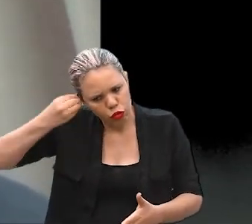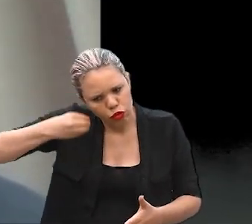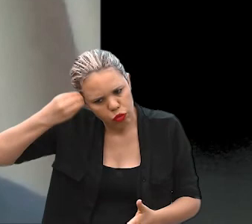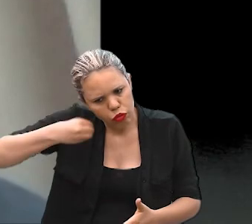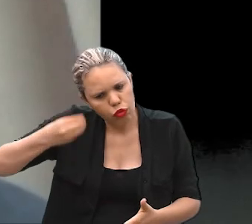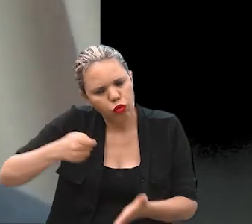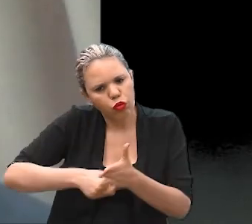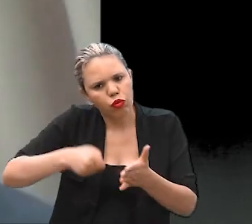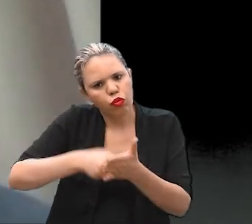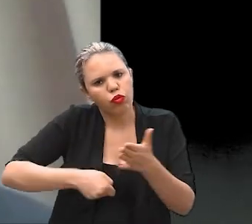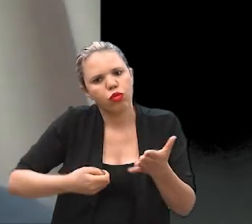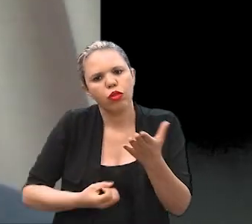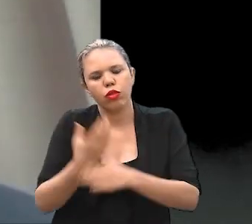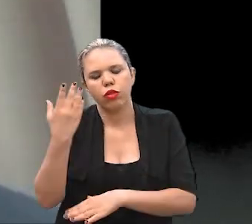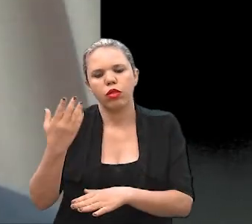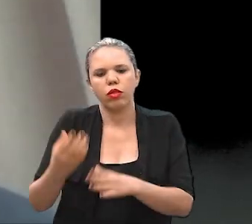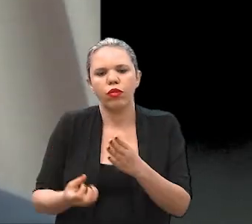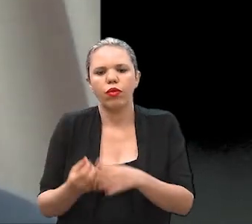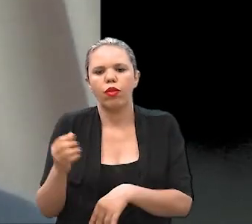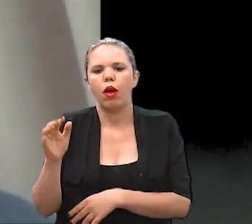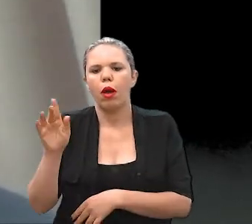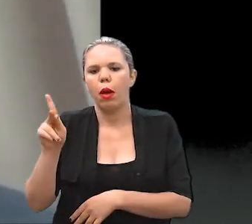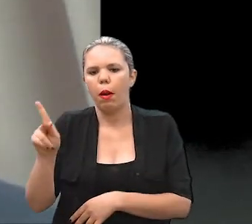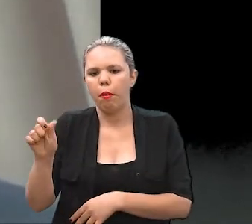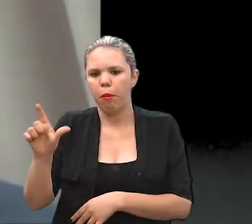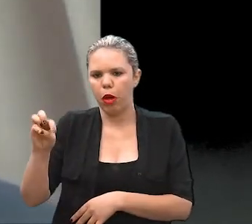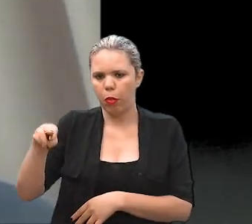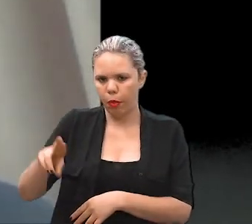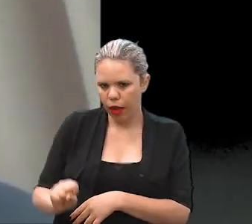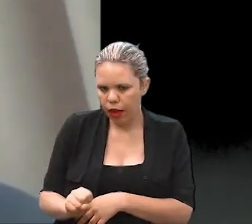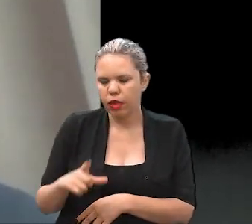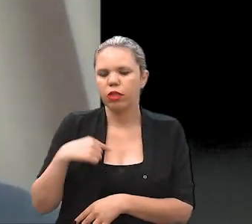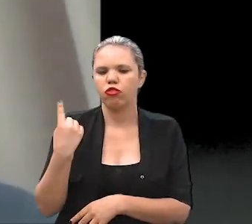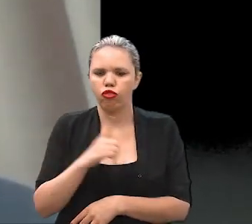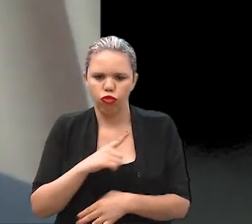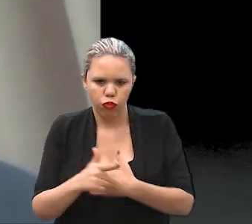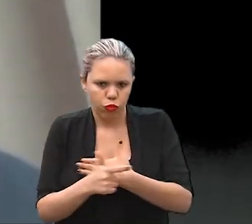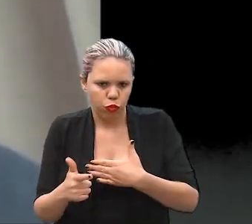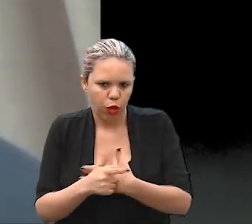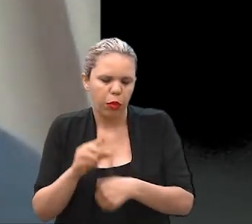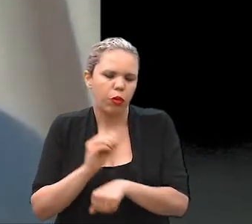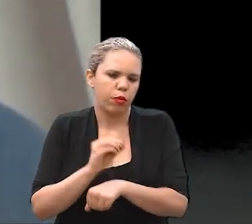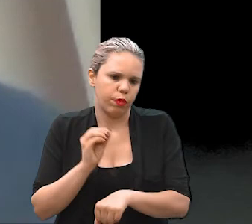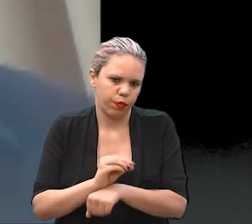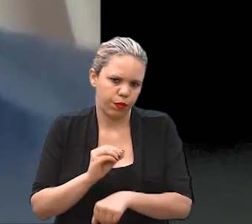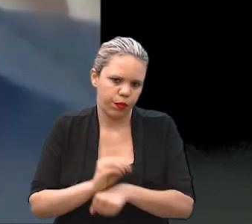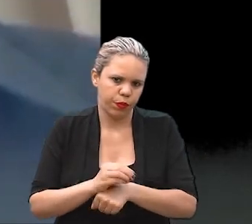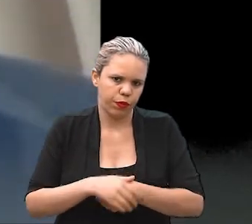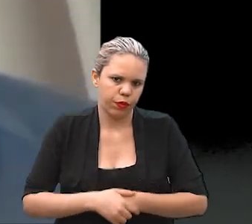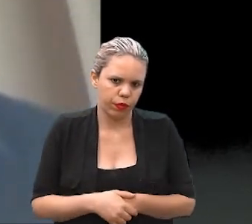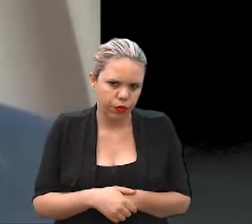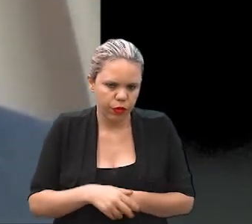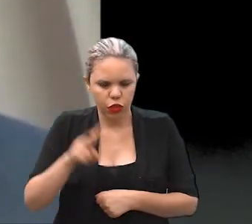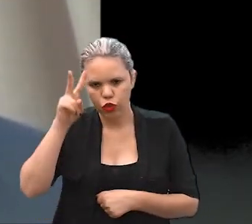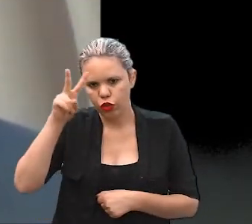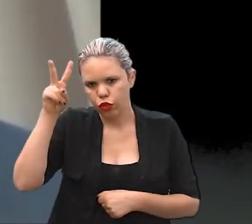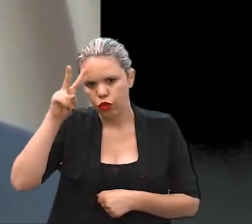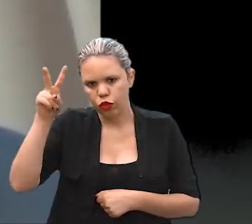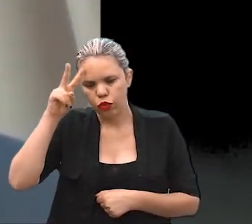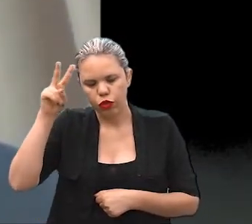dos Palmares, ela tinha um papel não só de resgate, mas de preservação da